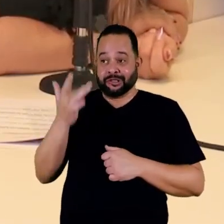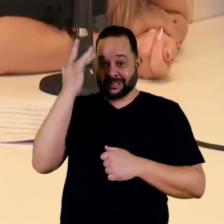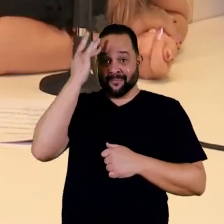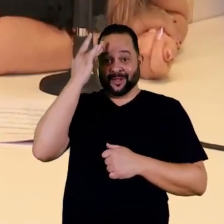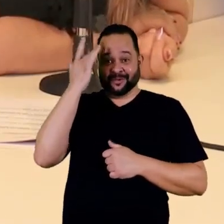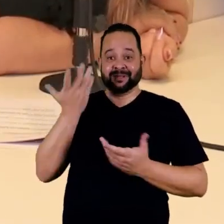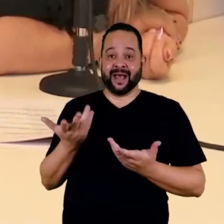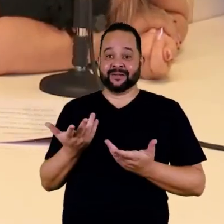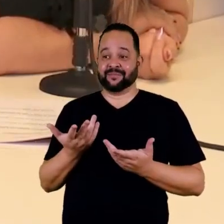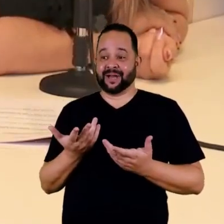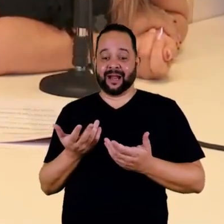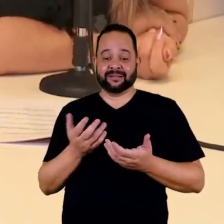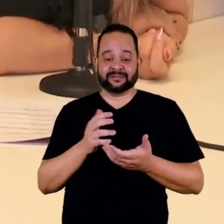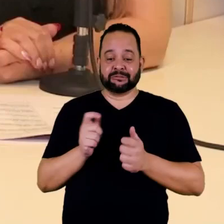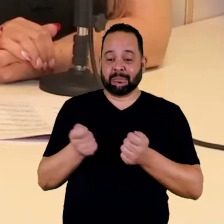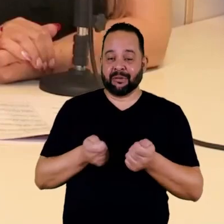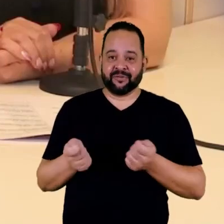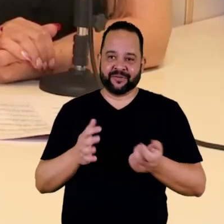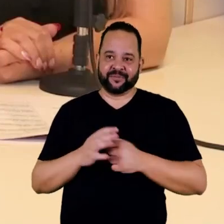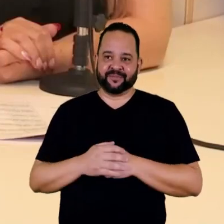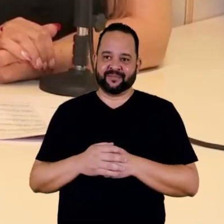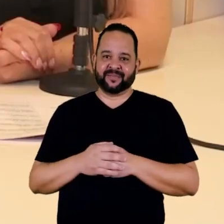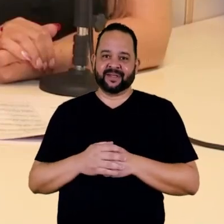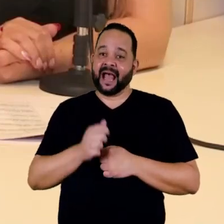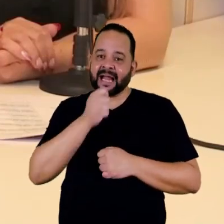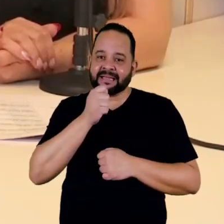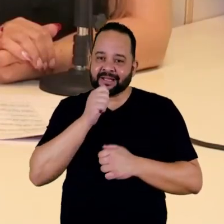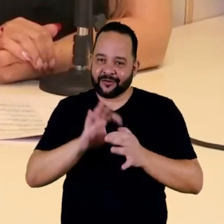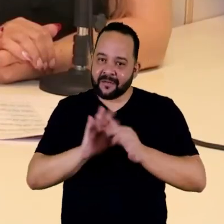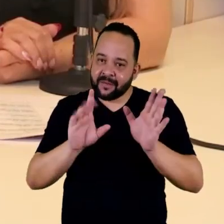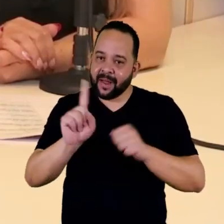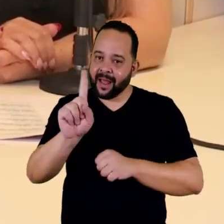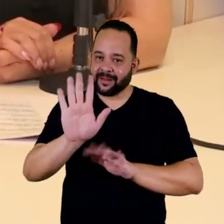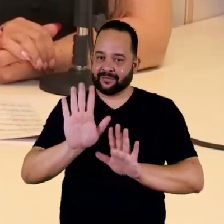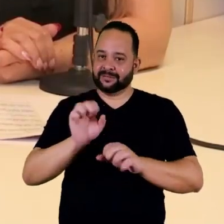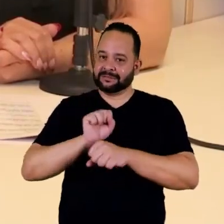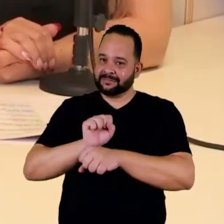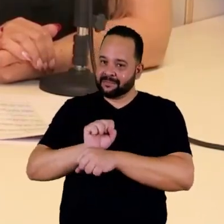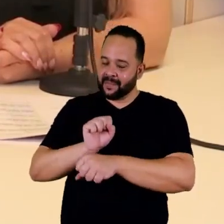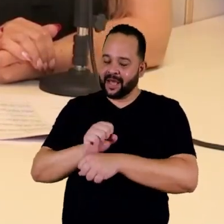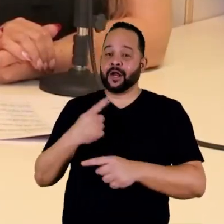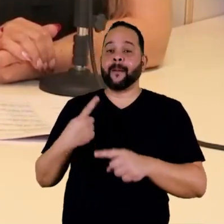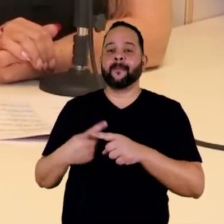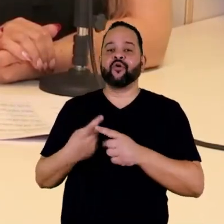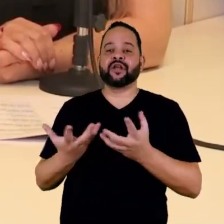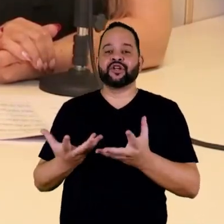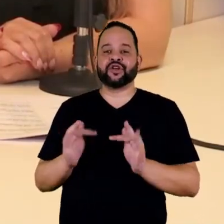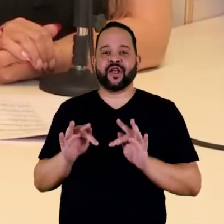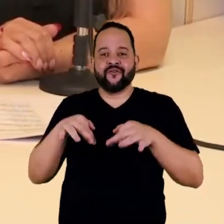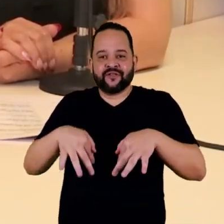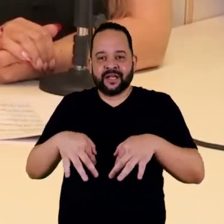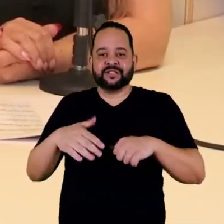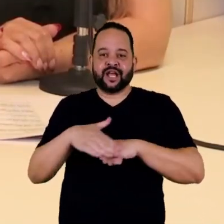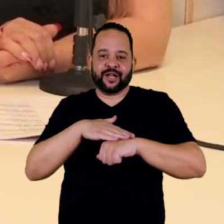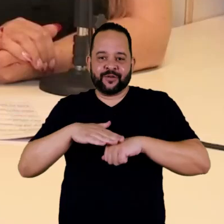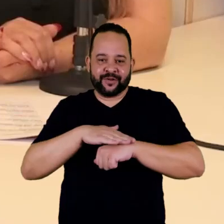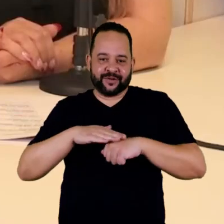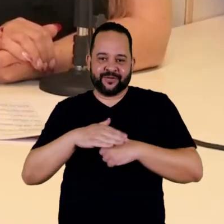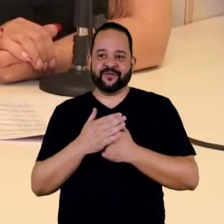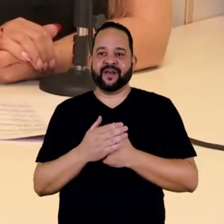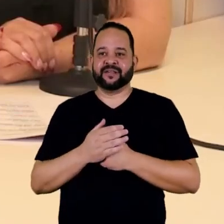eles têm para ter esse acesso né eu não vou te liberar tão fácil assim Marília porque a gente queria finalizar aqui o nosso